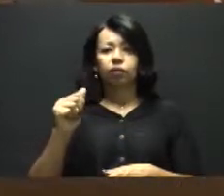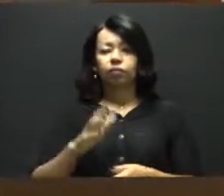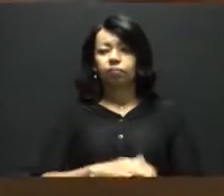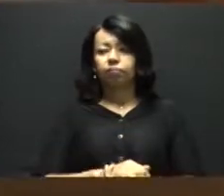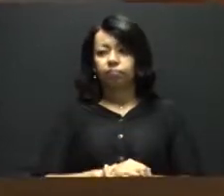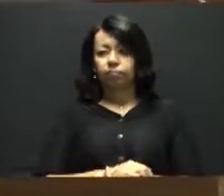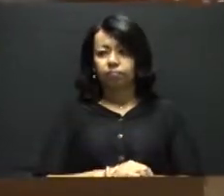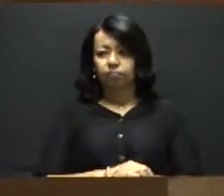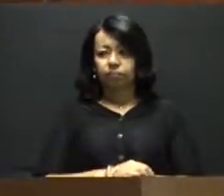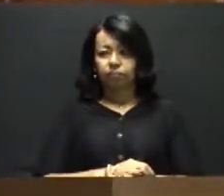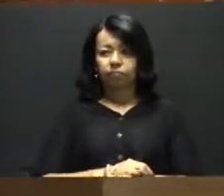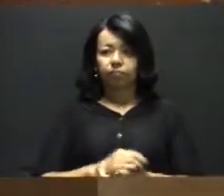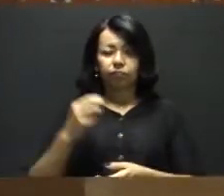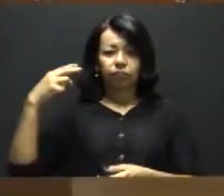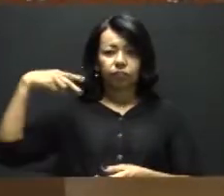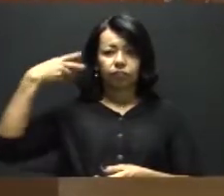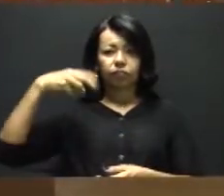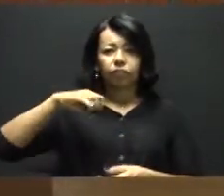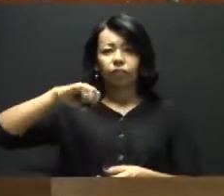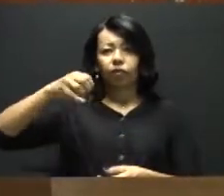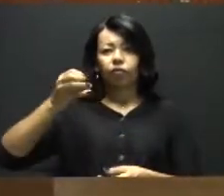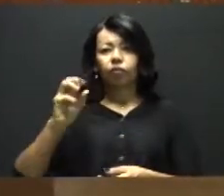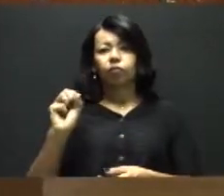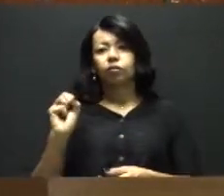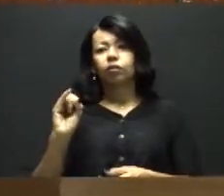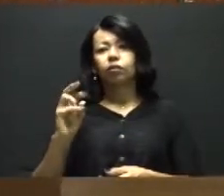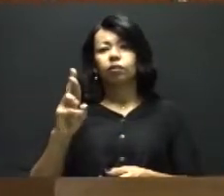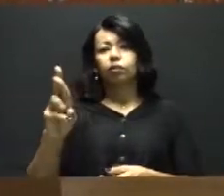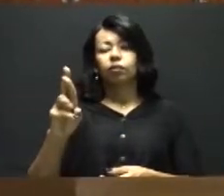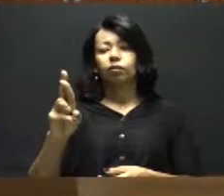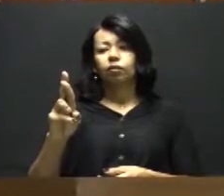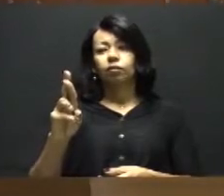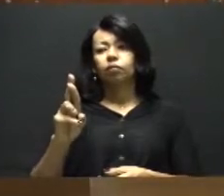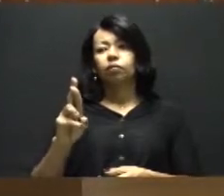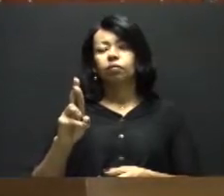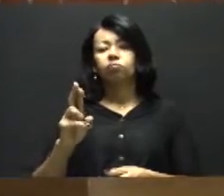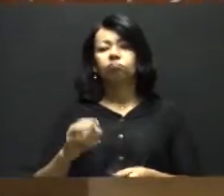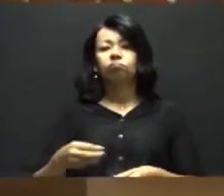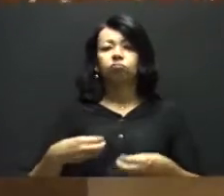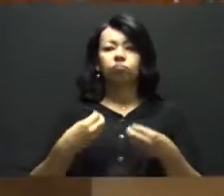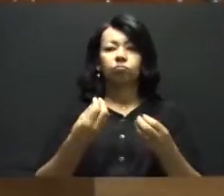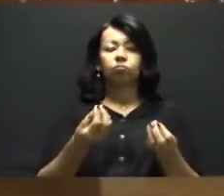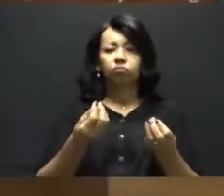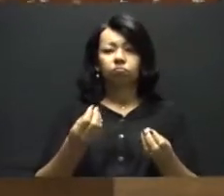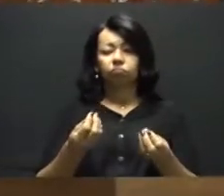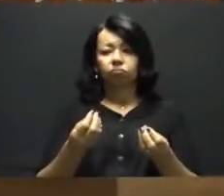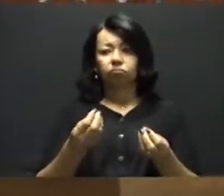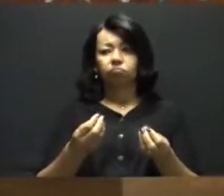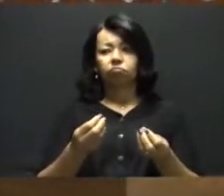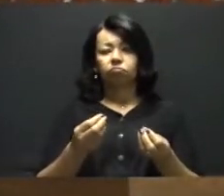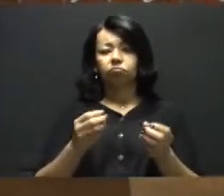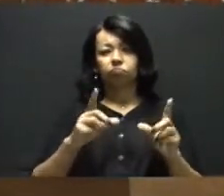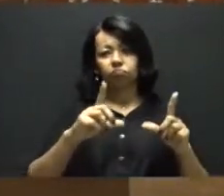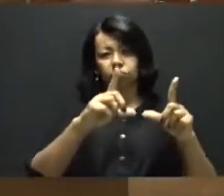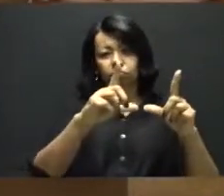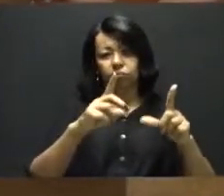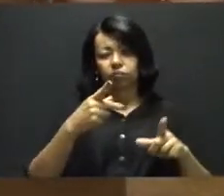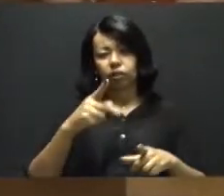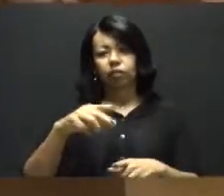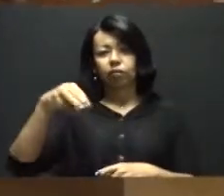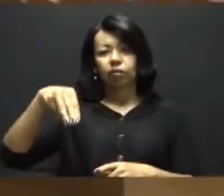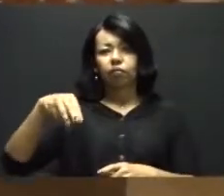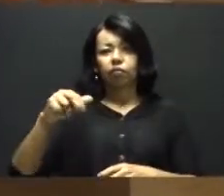o vereador jair ferreira lucas proceder à entrega da homenagem para maria lúcia da